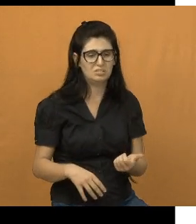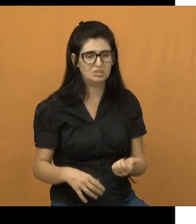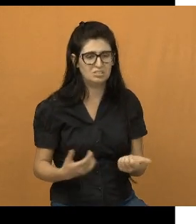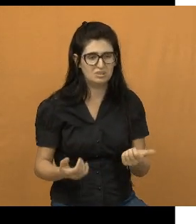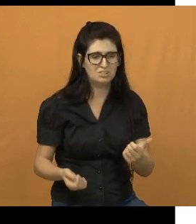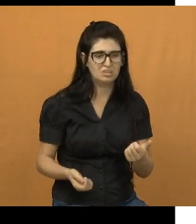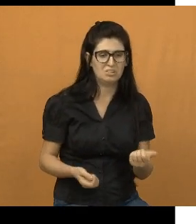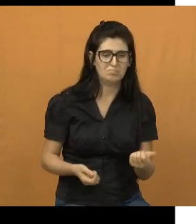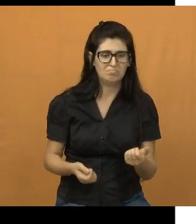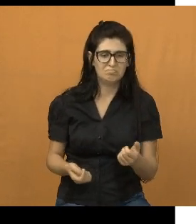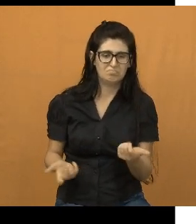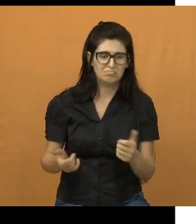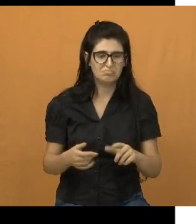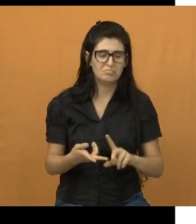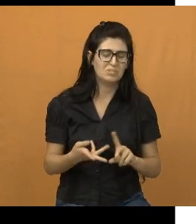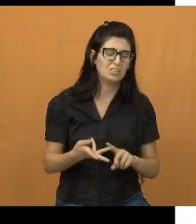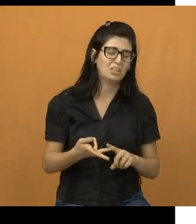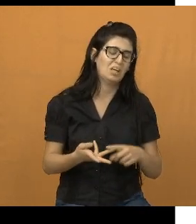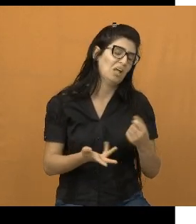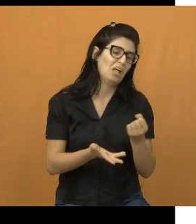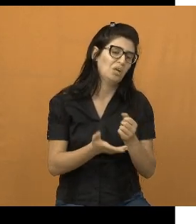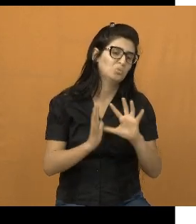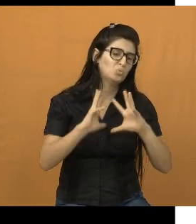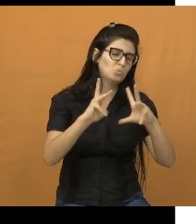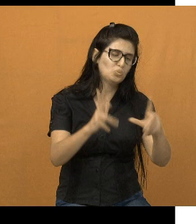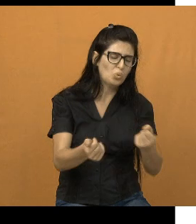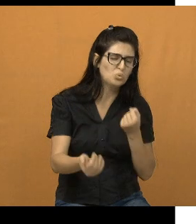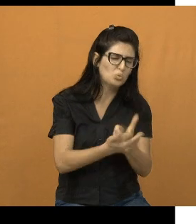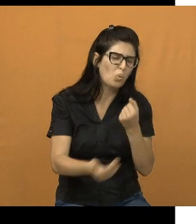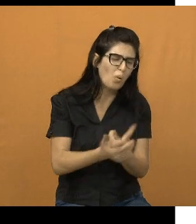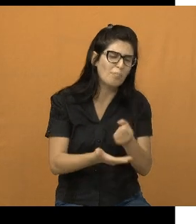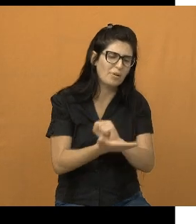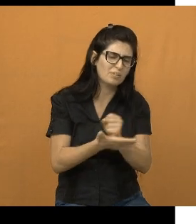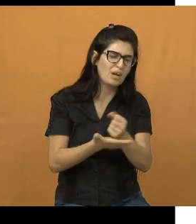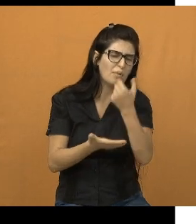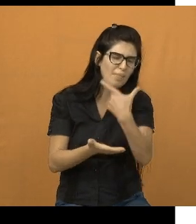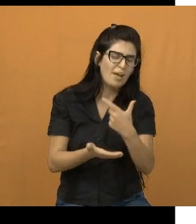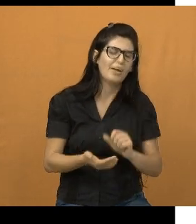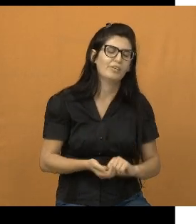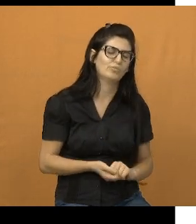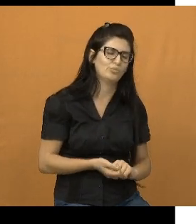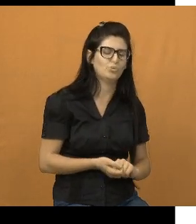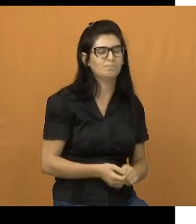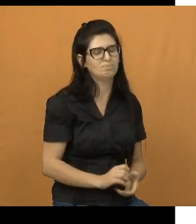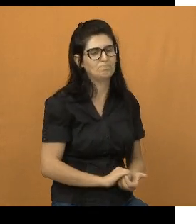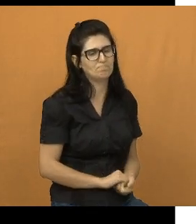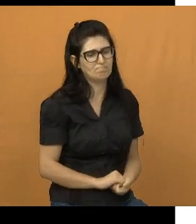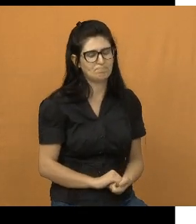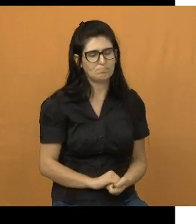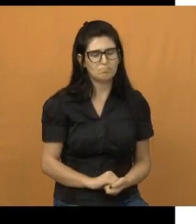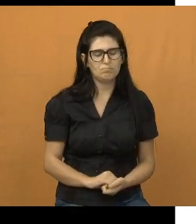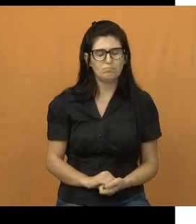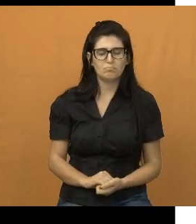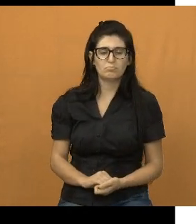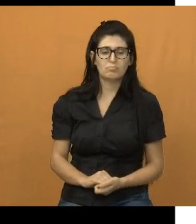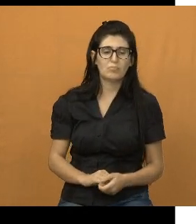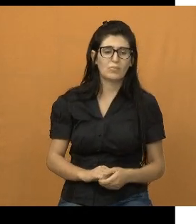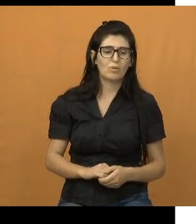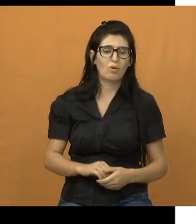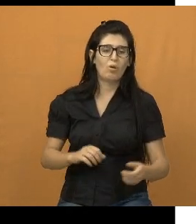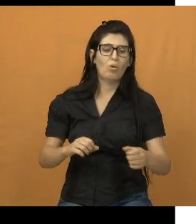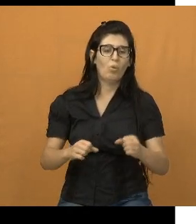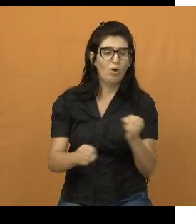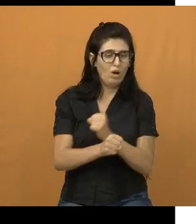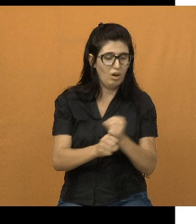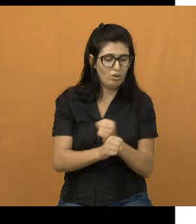principalmente aí medicamentos e a Unifarma, que a gente tem gasto, um gasto considerável. Mas, nesse ano de